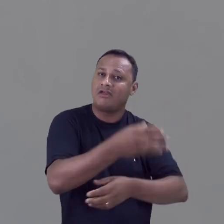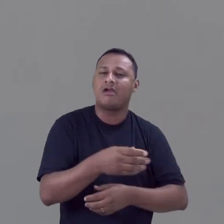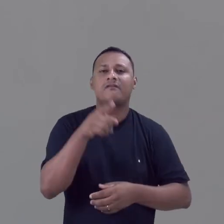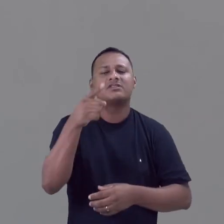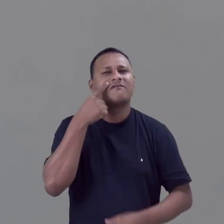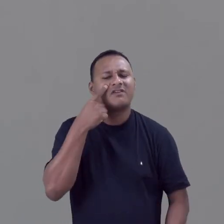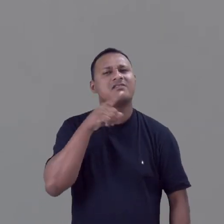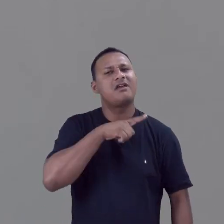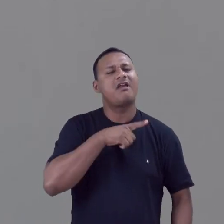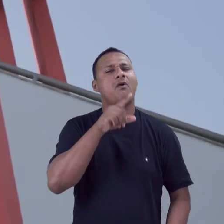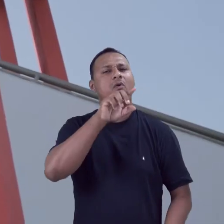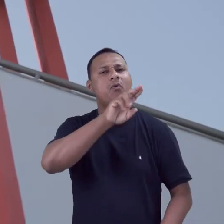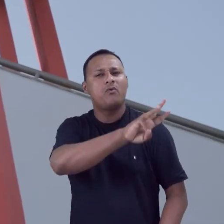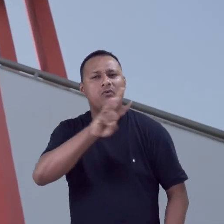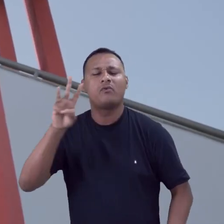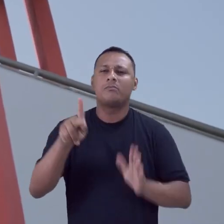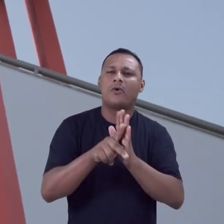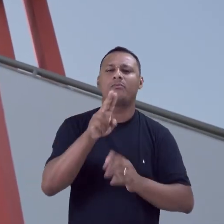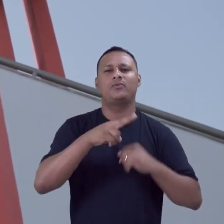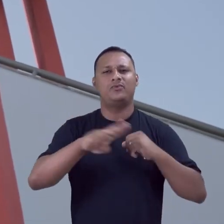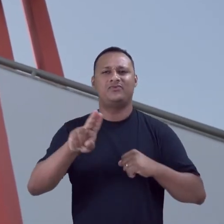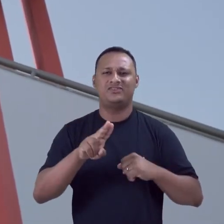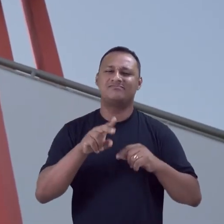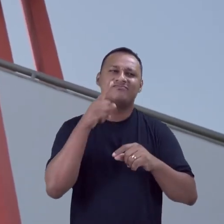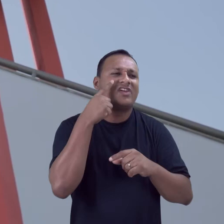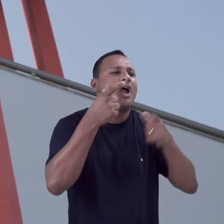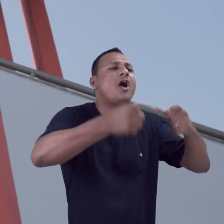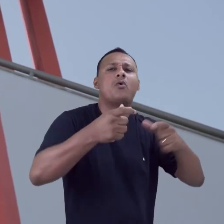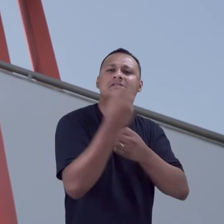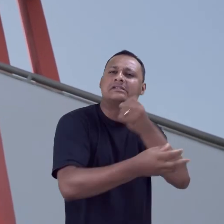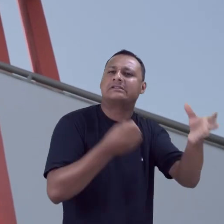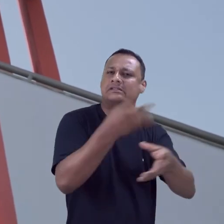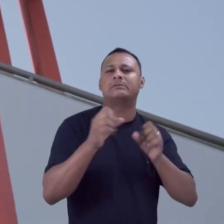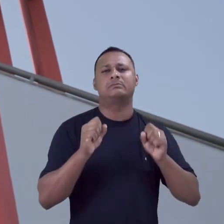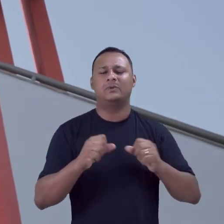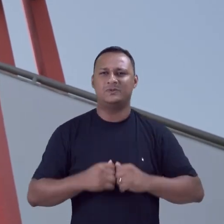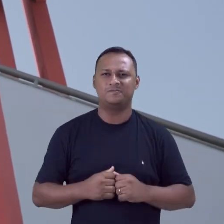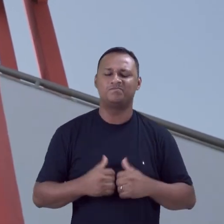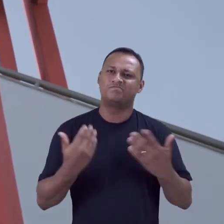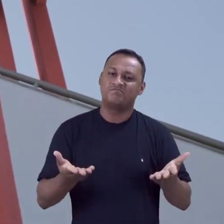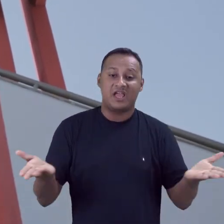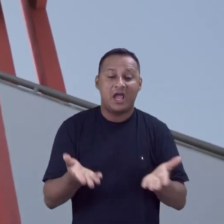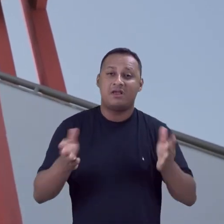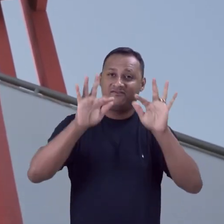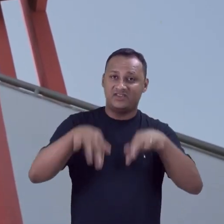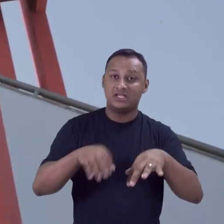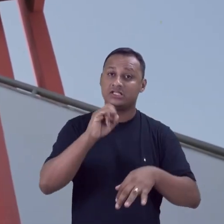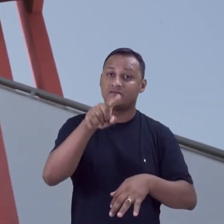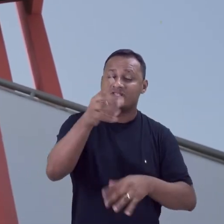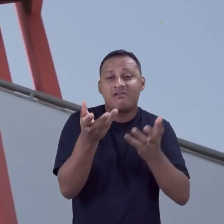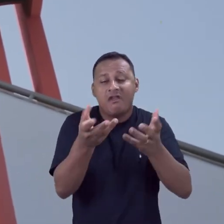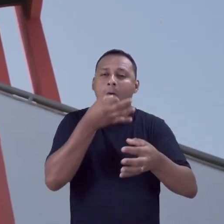entregar a sua doação. E assim a gente conclui a agenda dessa semana. Se você quiser sugerir pautas para a gente,